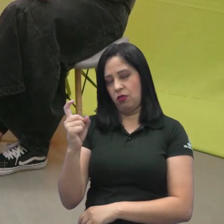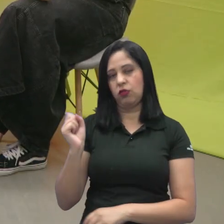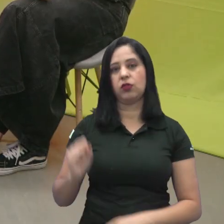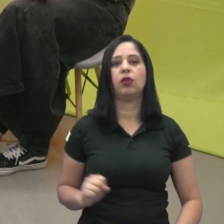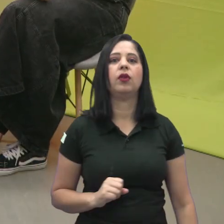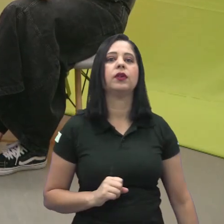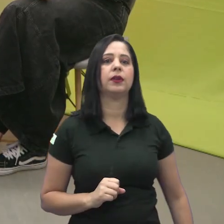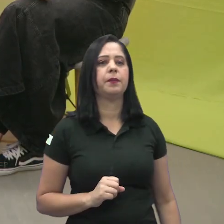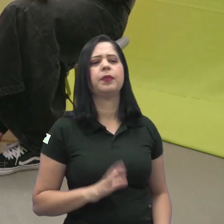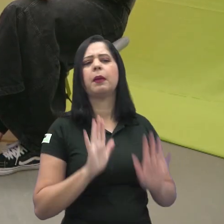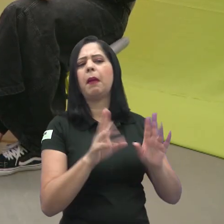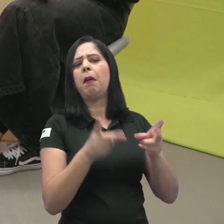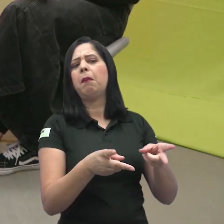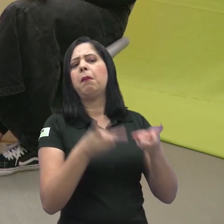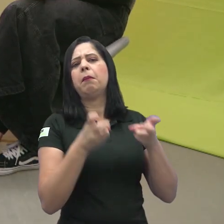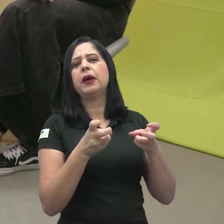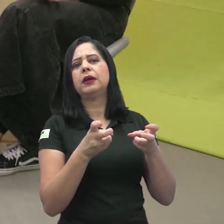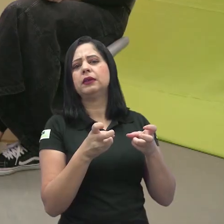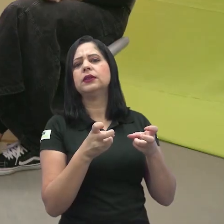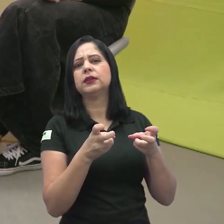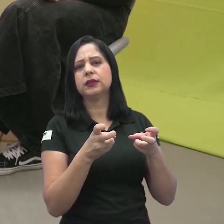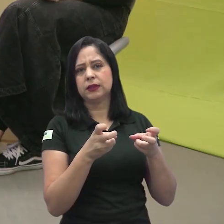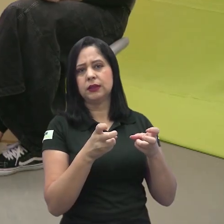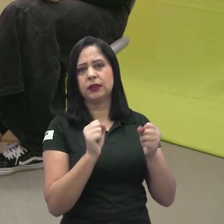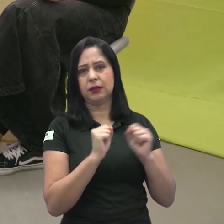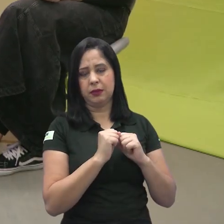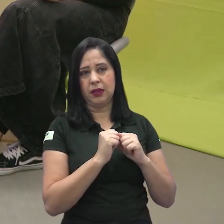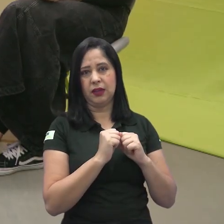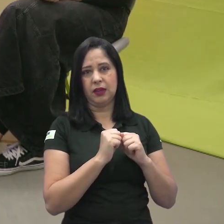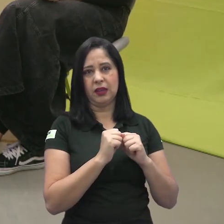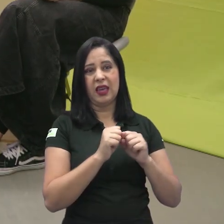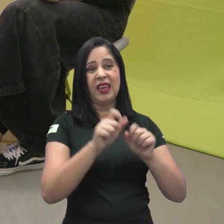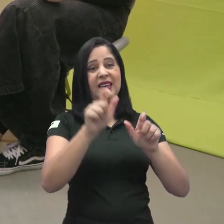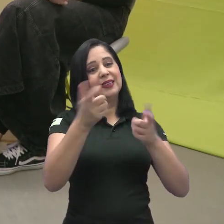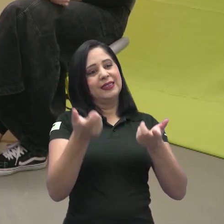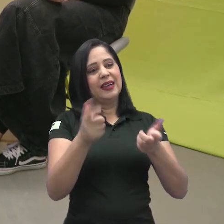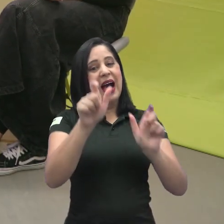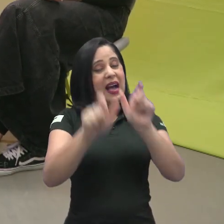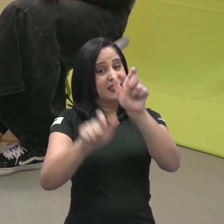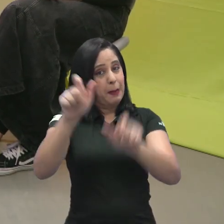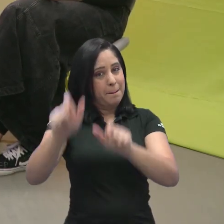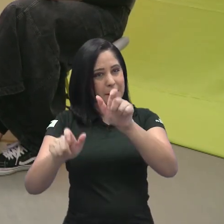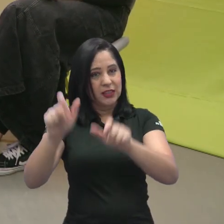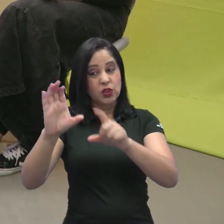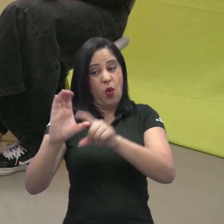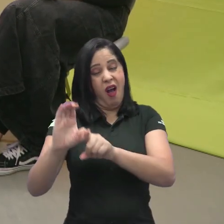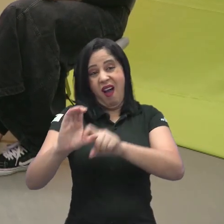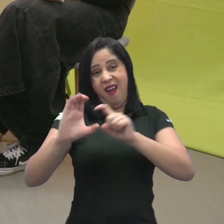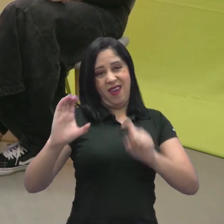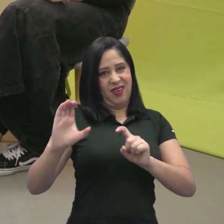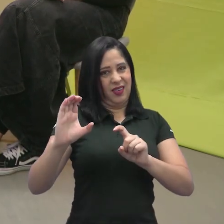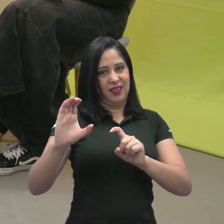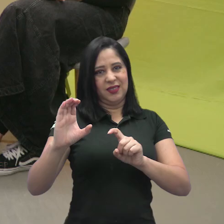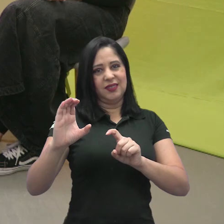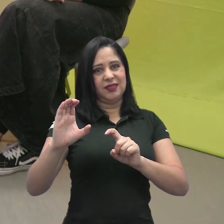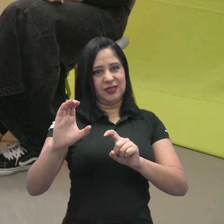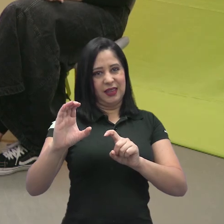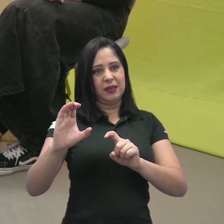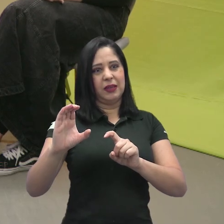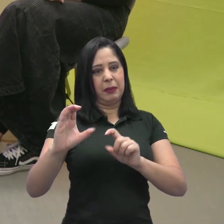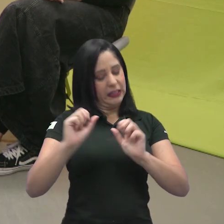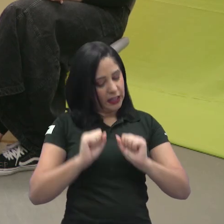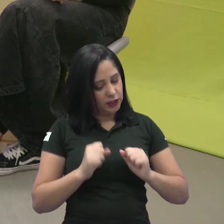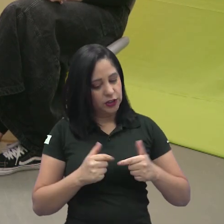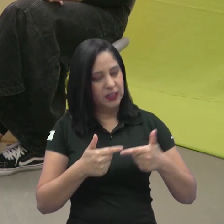mas pelo que eu percebo, são mais as produtoras independentes que acabam se jogando nesse universo, né? As